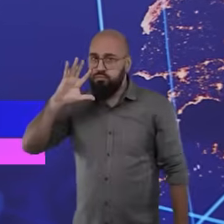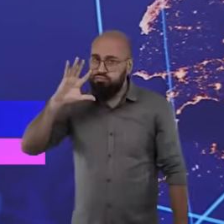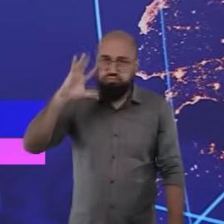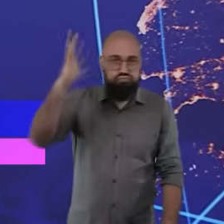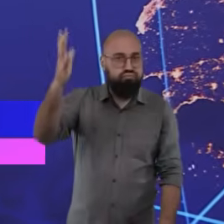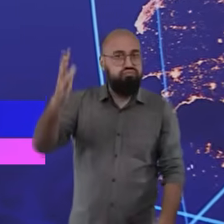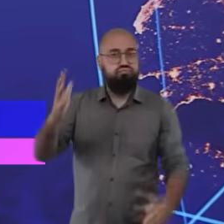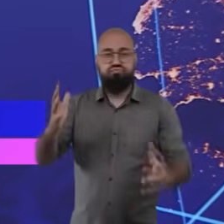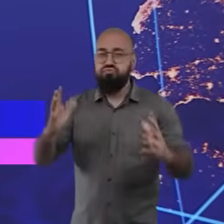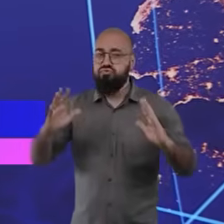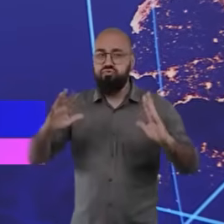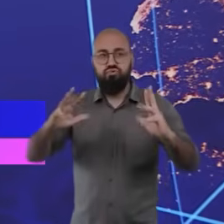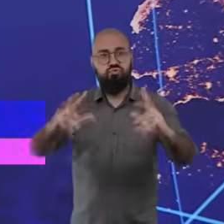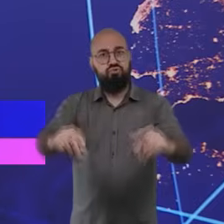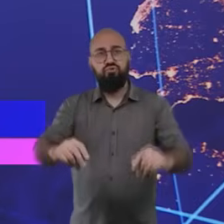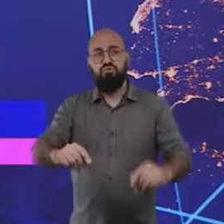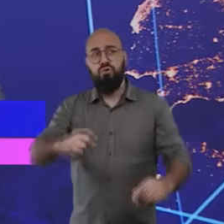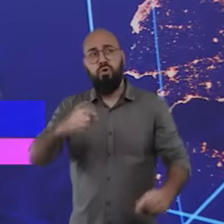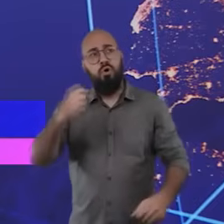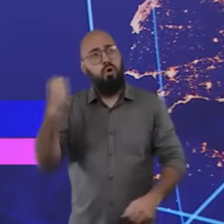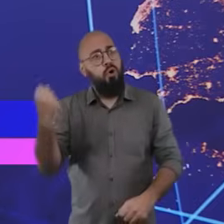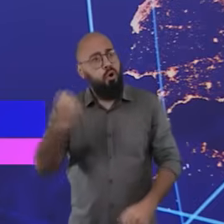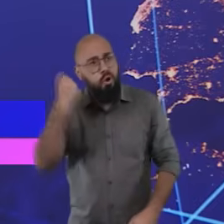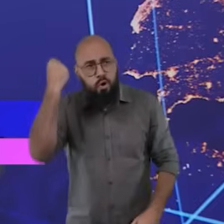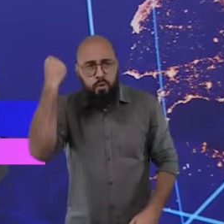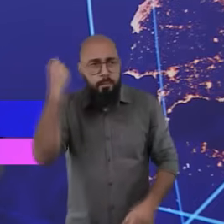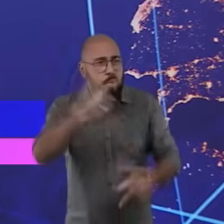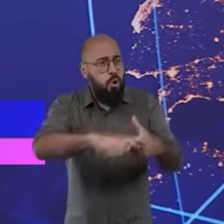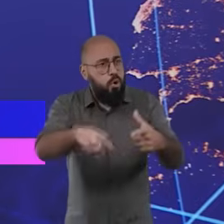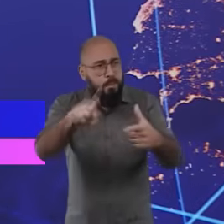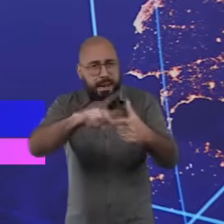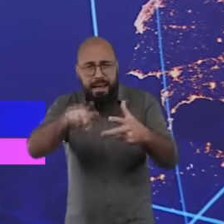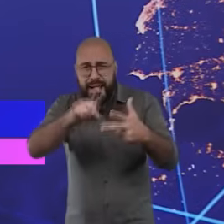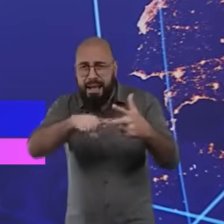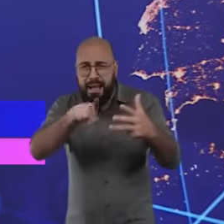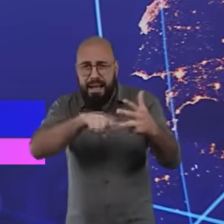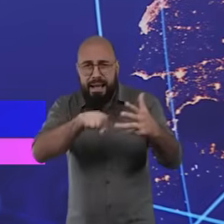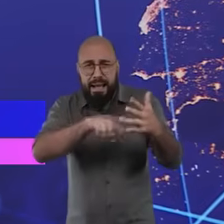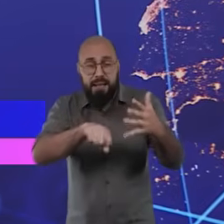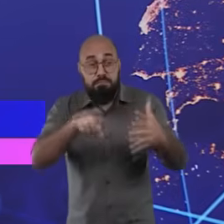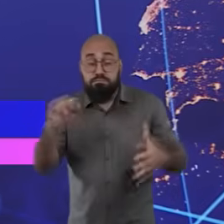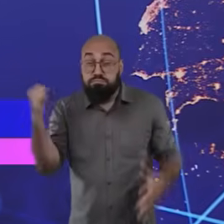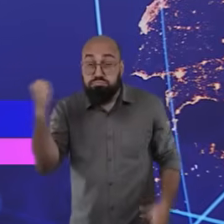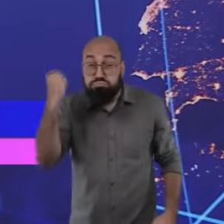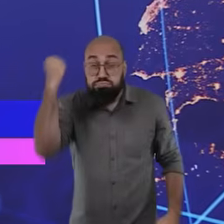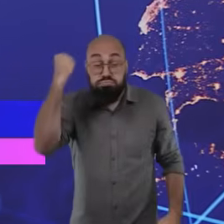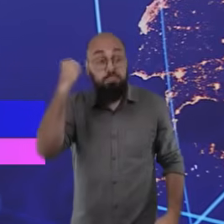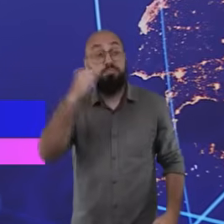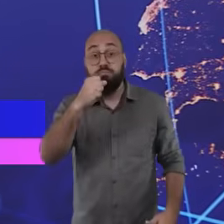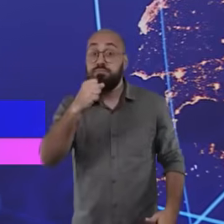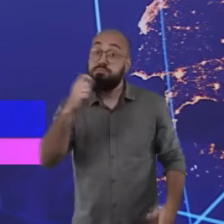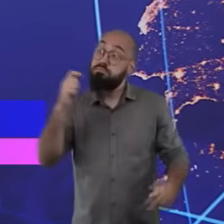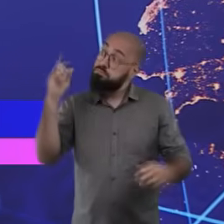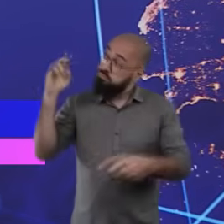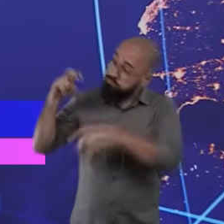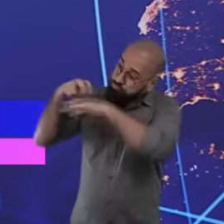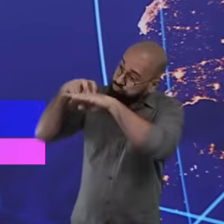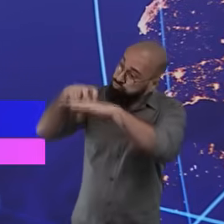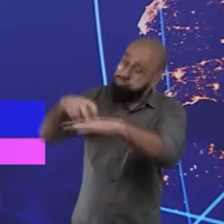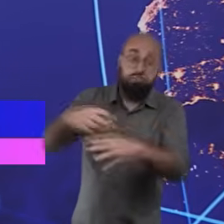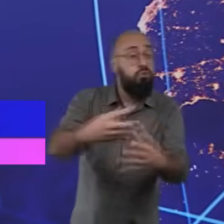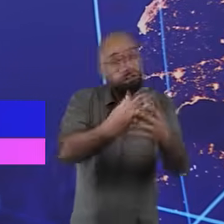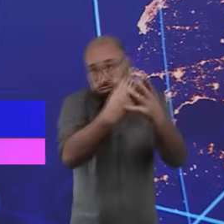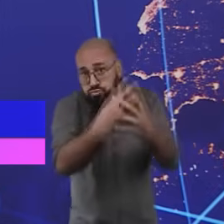nossos piores e mais graves problemas. Nós temos que conviver com a morte e talvez hoje você está